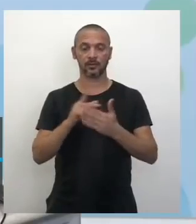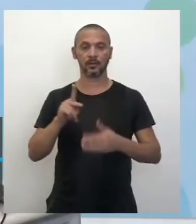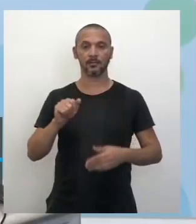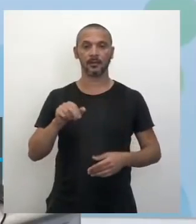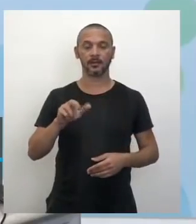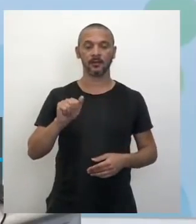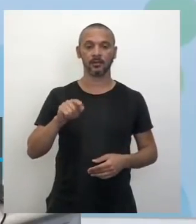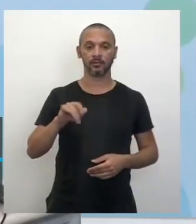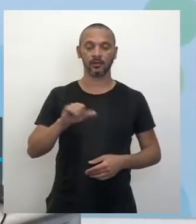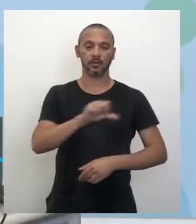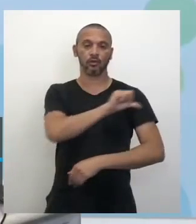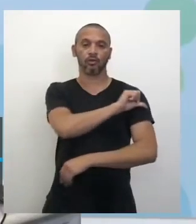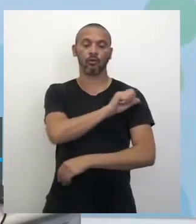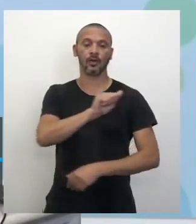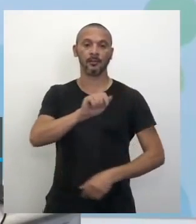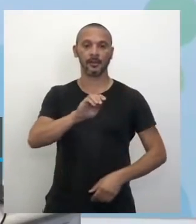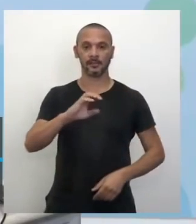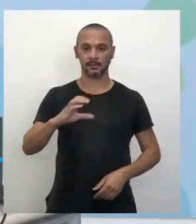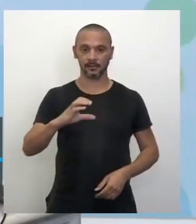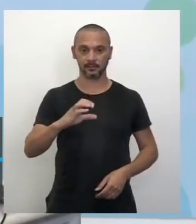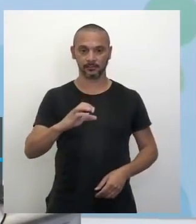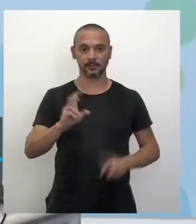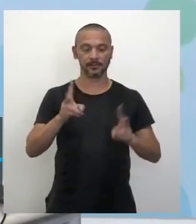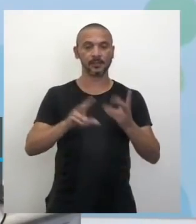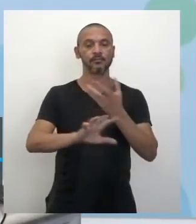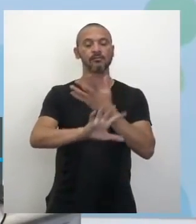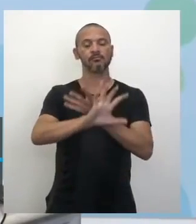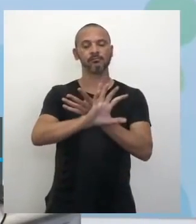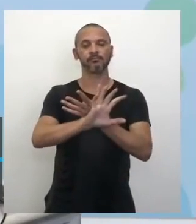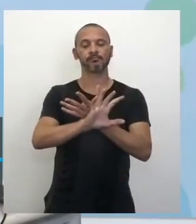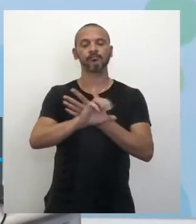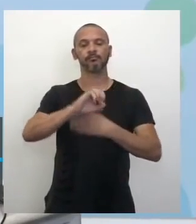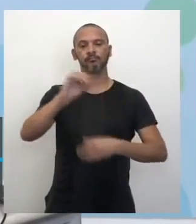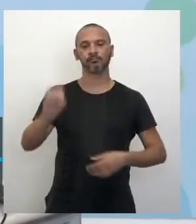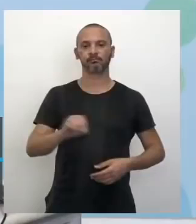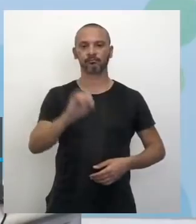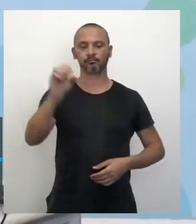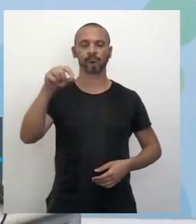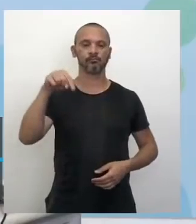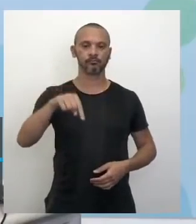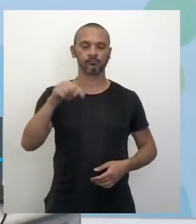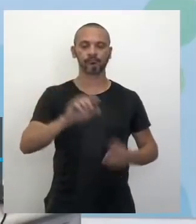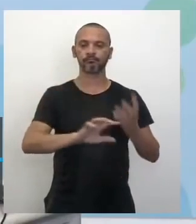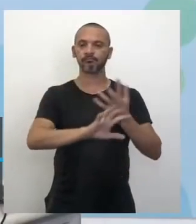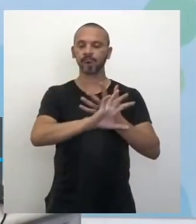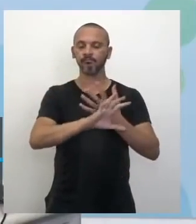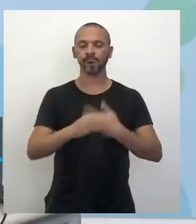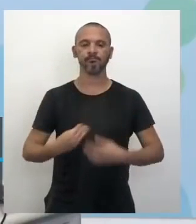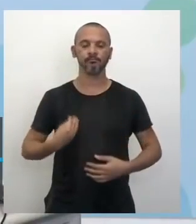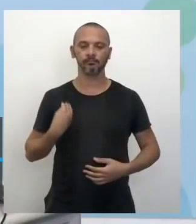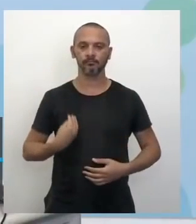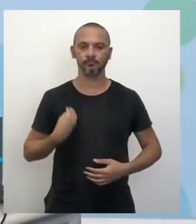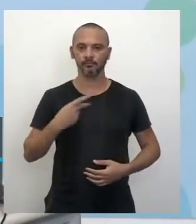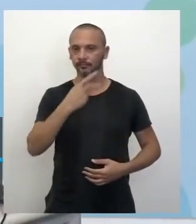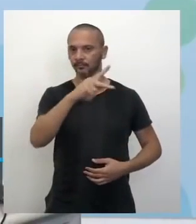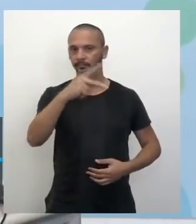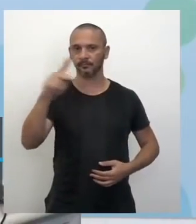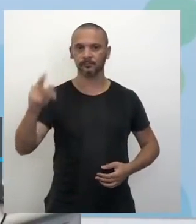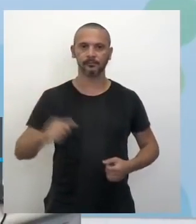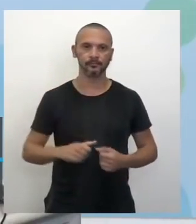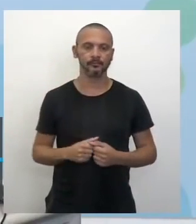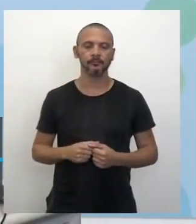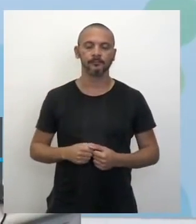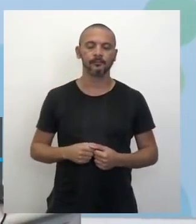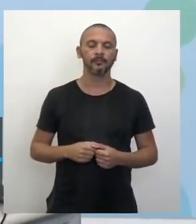nonos A, B e C, com ela, sempre aqui no Centro de Mídias, nos privilegiando com a presença de todos